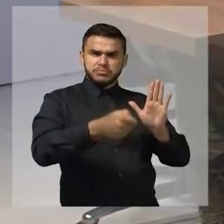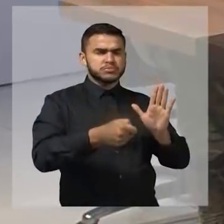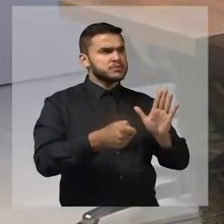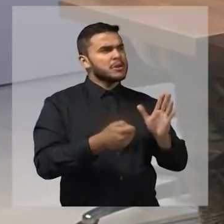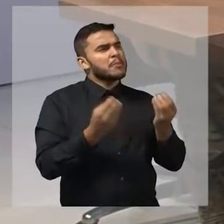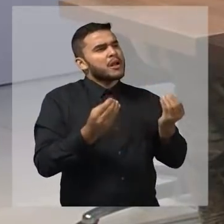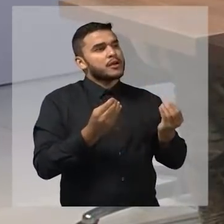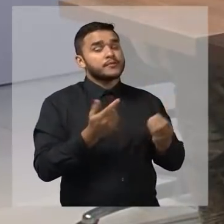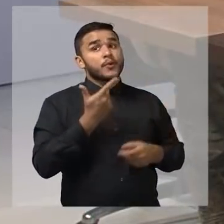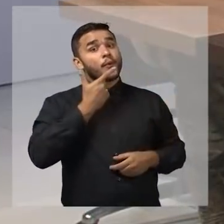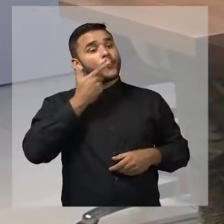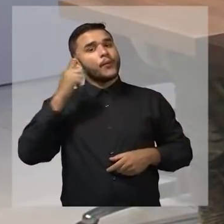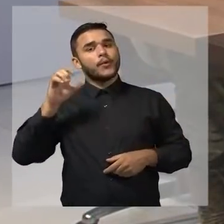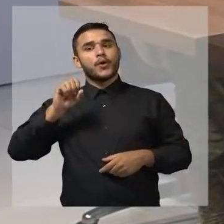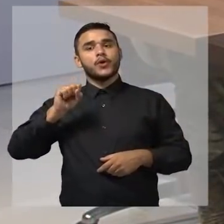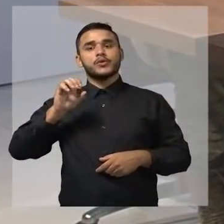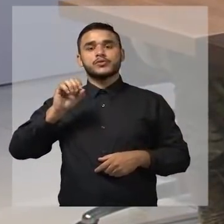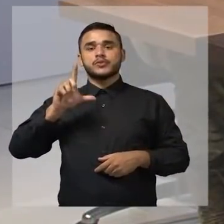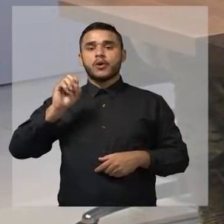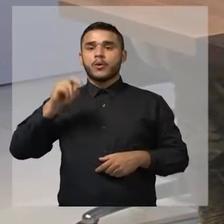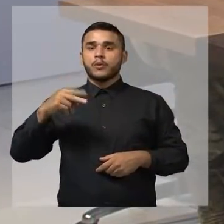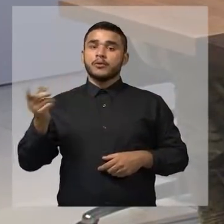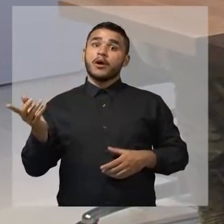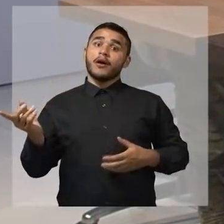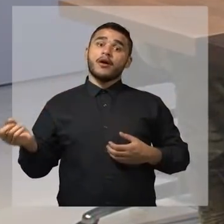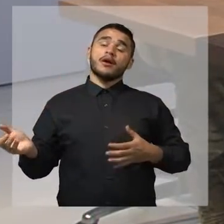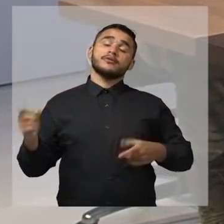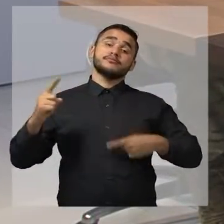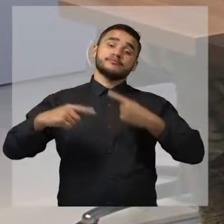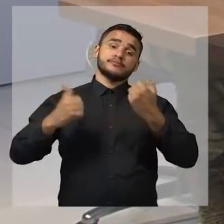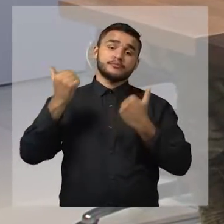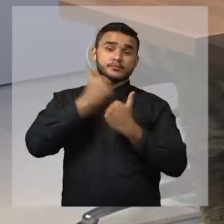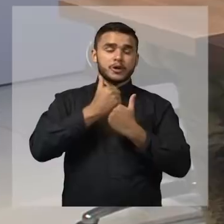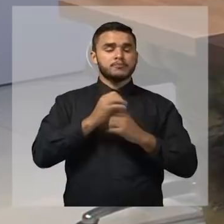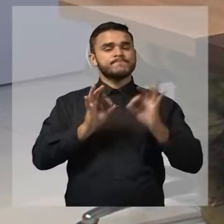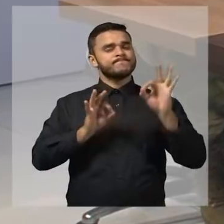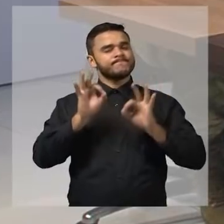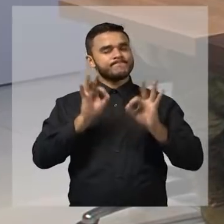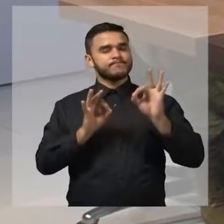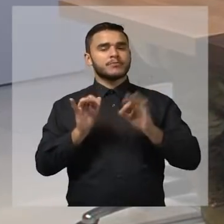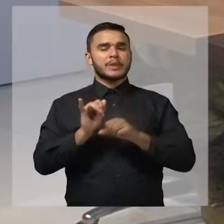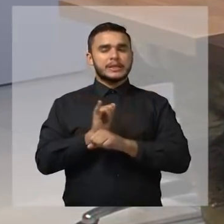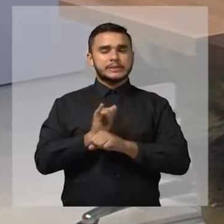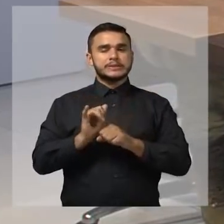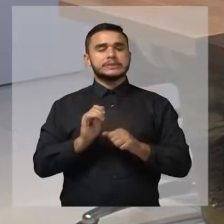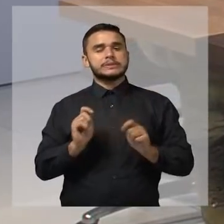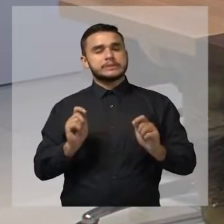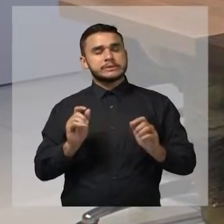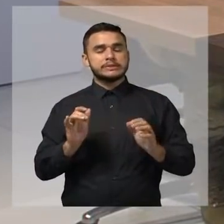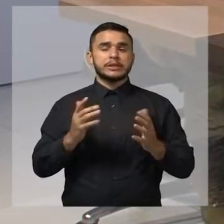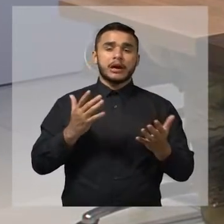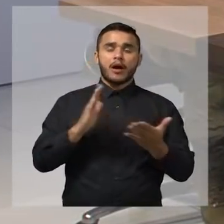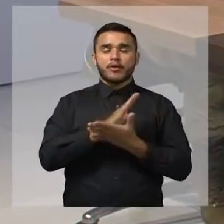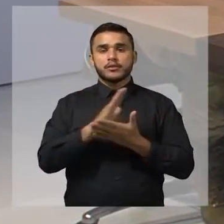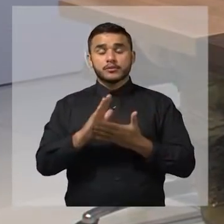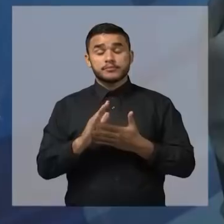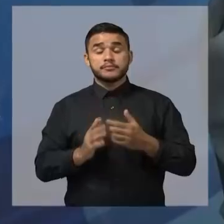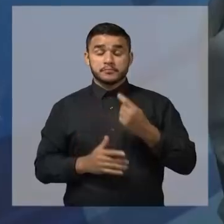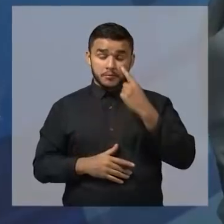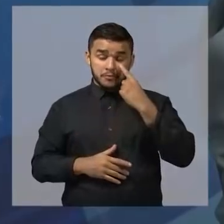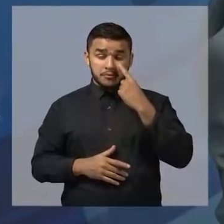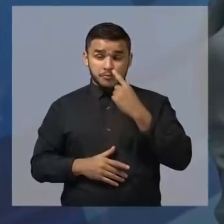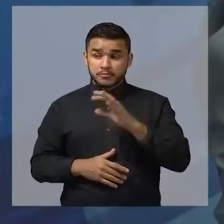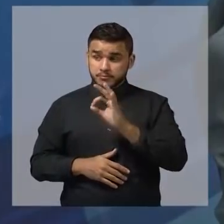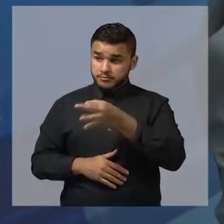que fez uma legislação equilibrada. Então, moral da história, situações excepcionais exigem